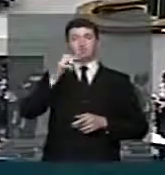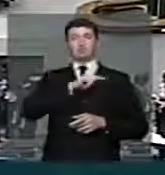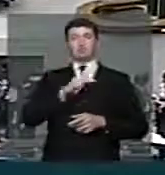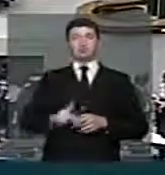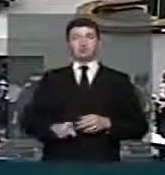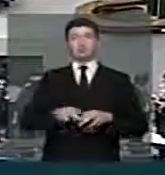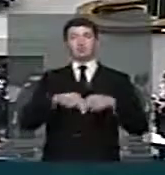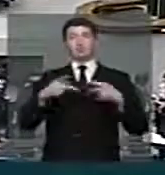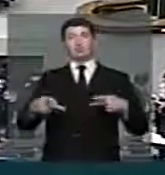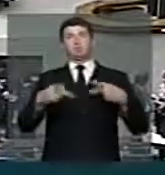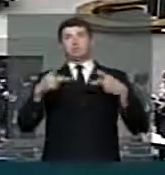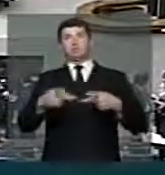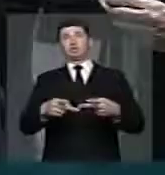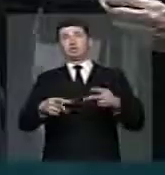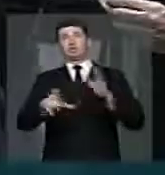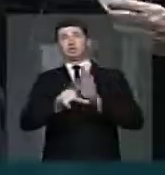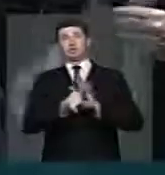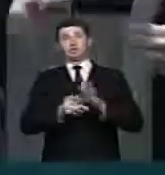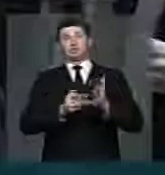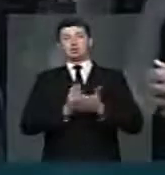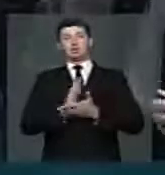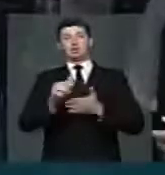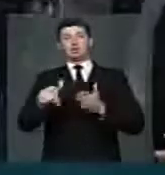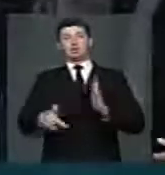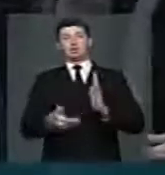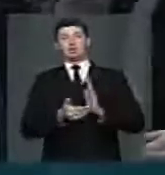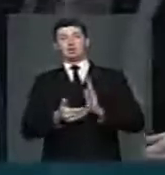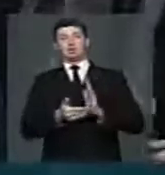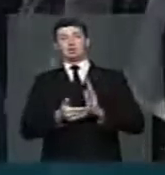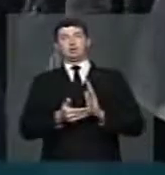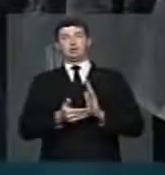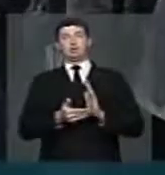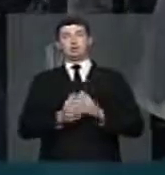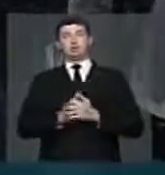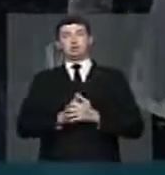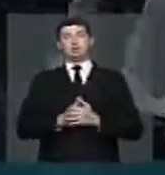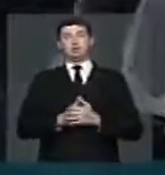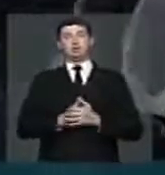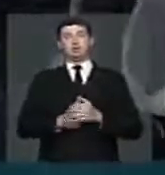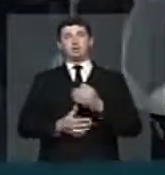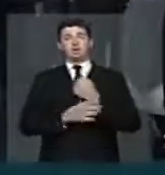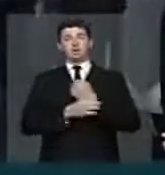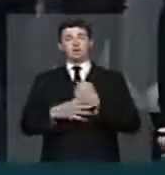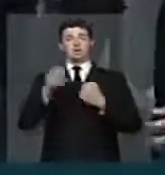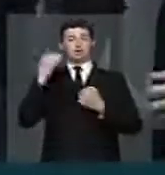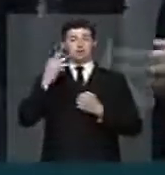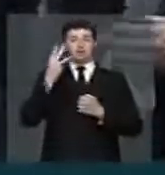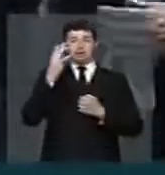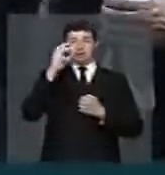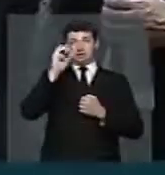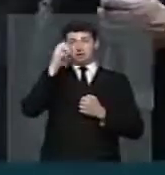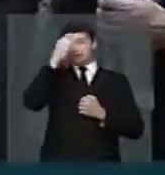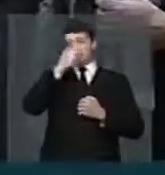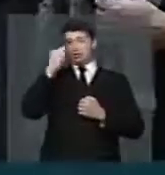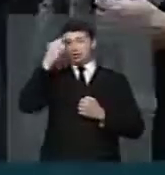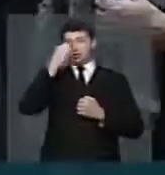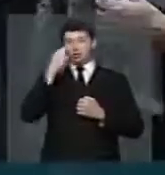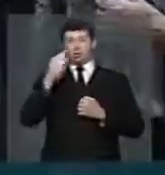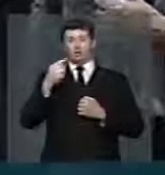ao projeto de lei aprovado por esta Câmara dos Deputados, que garantia 30 horas semanais